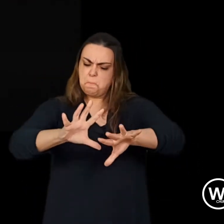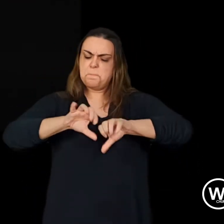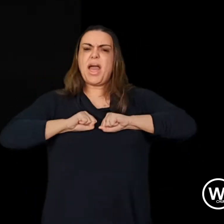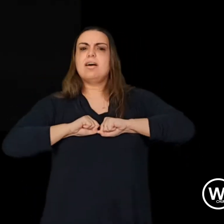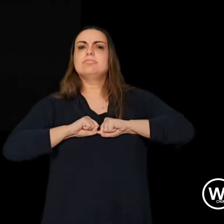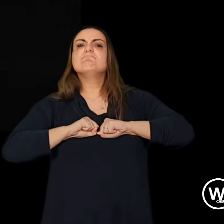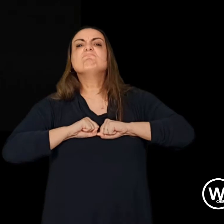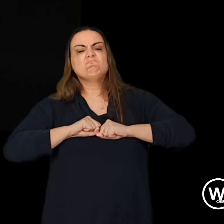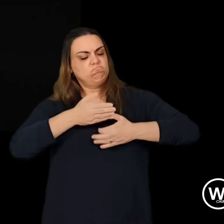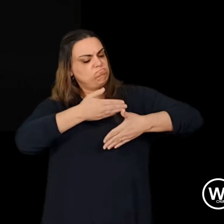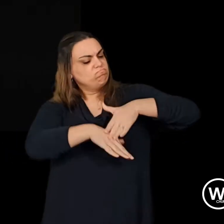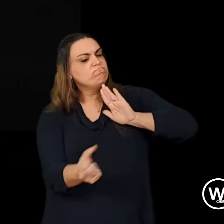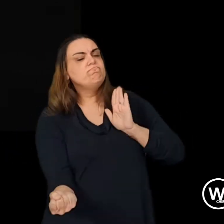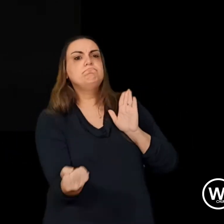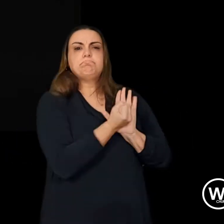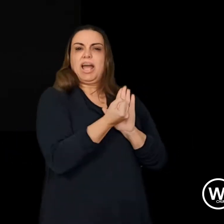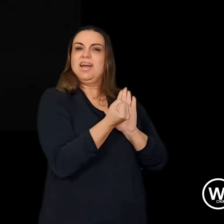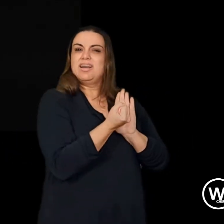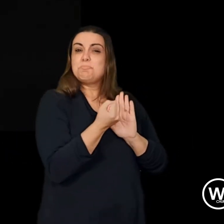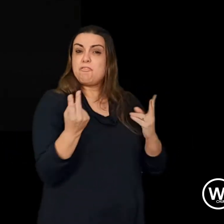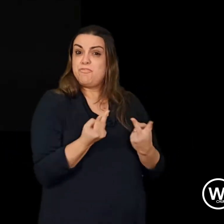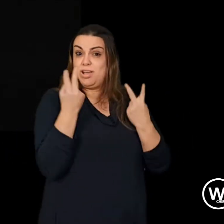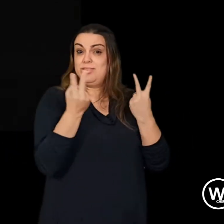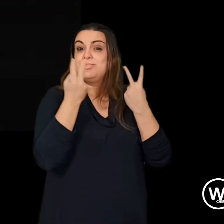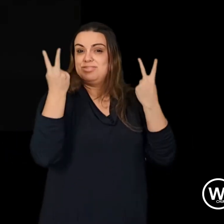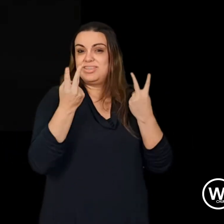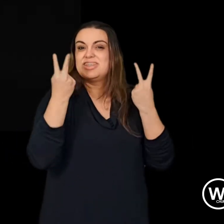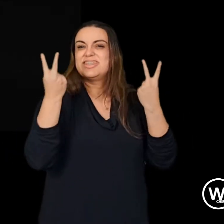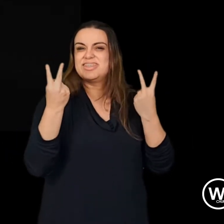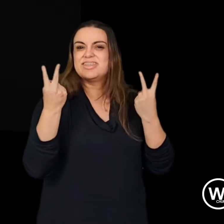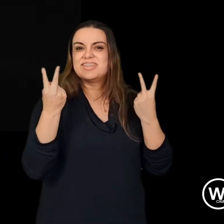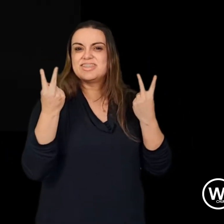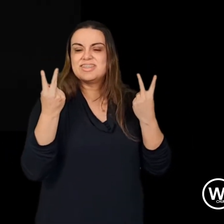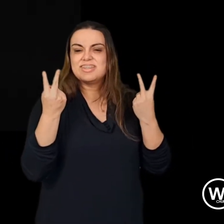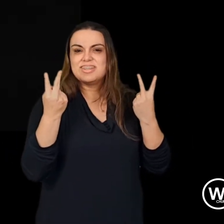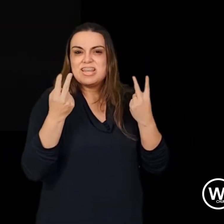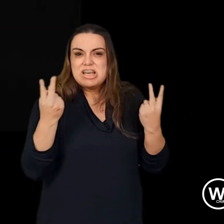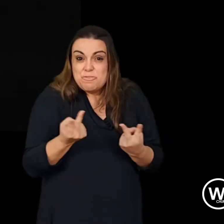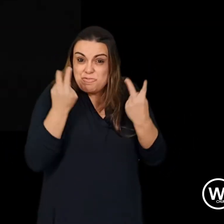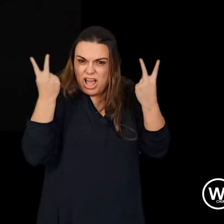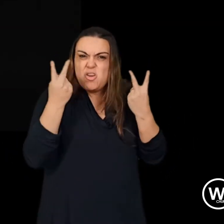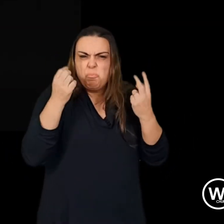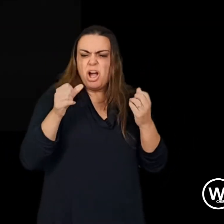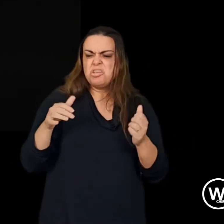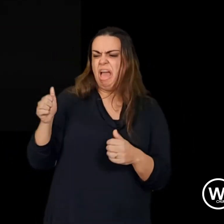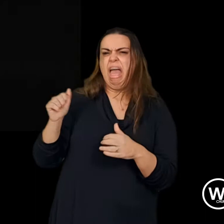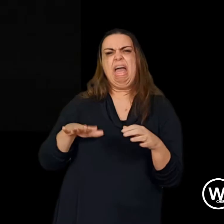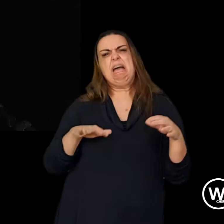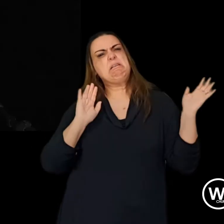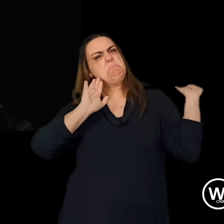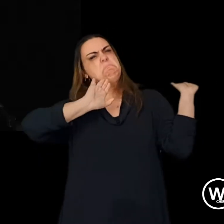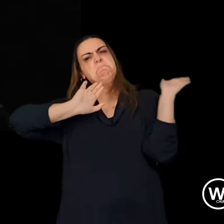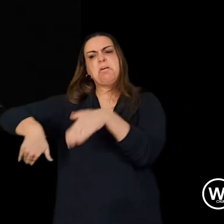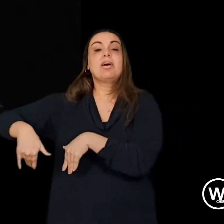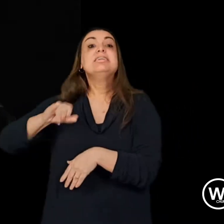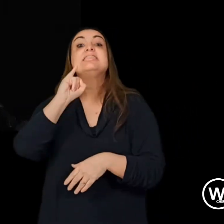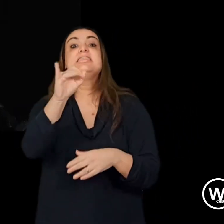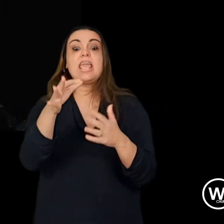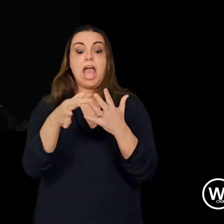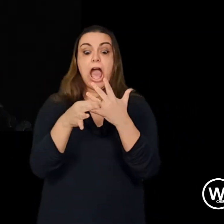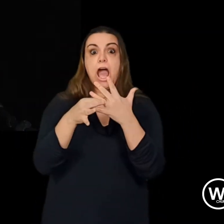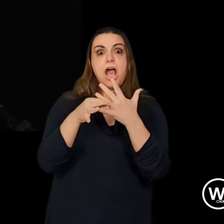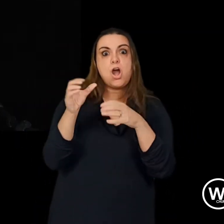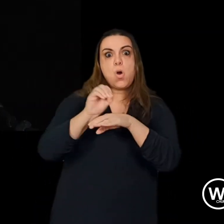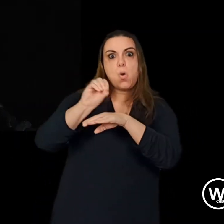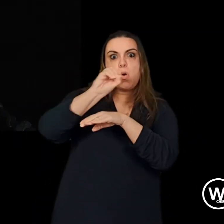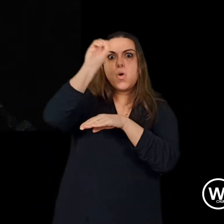consigo aquilo que é muito valioso. Ninguém deixa de lado, né, algo de valioso. Se você tem um anel de ouro, se